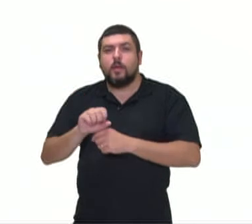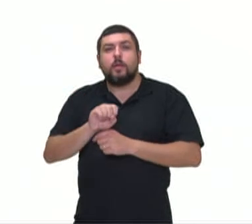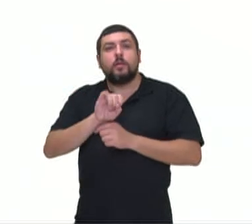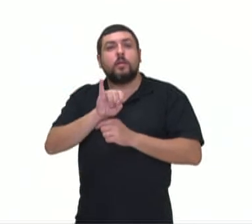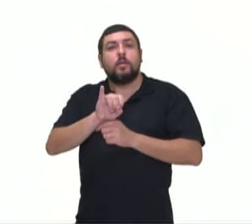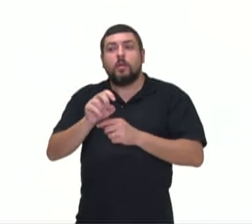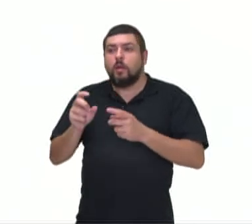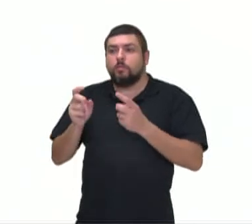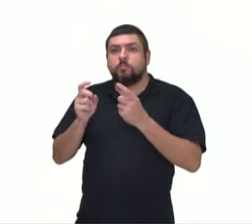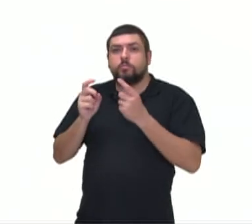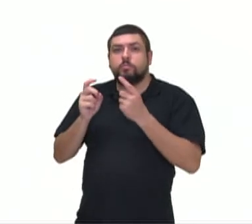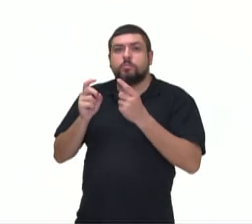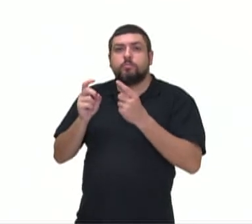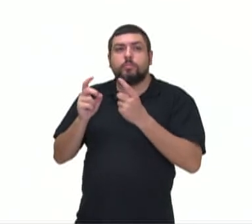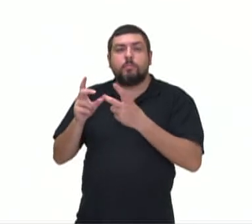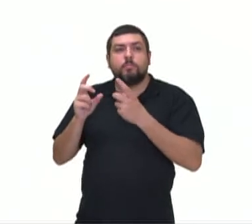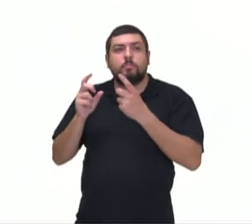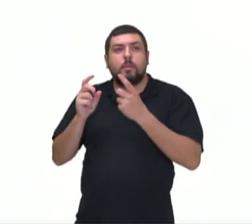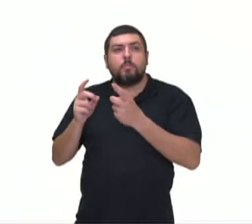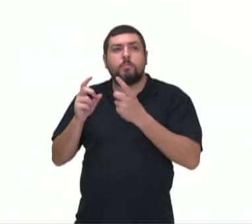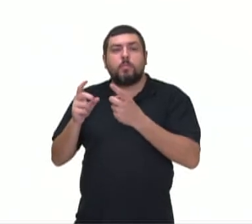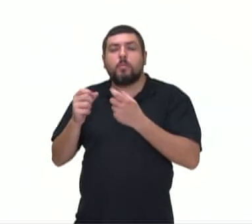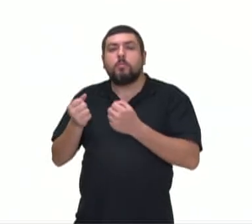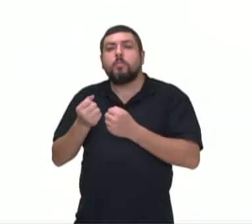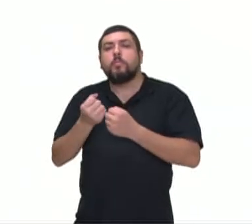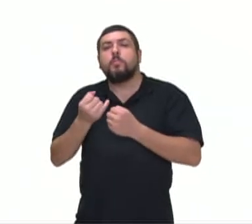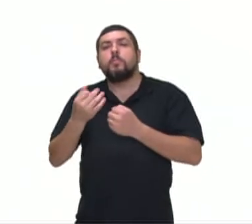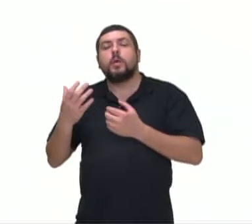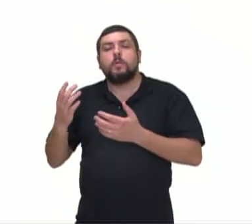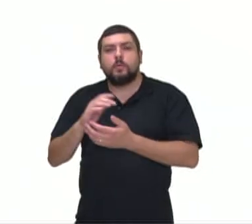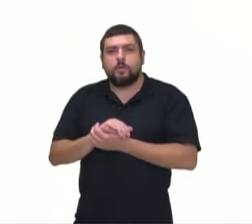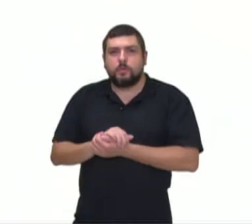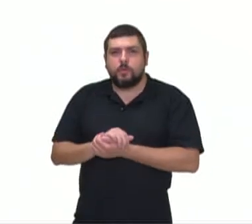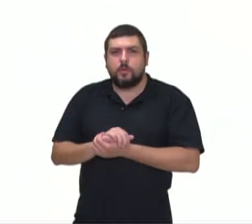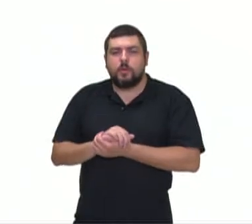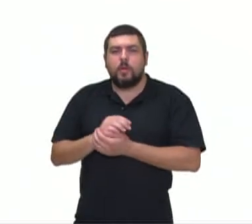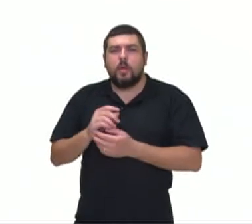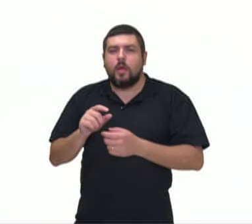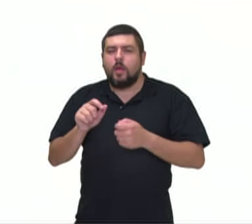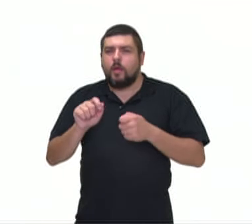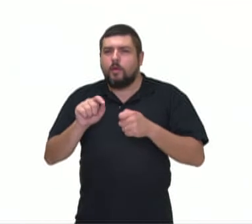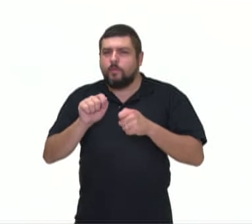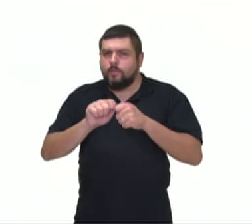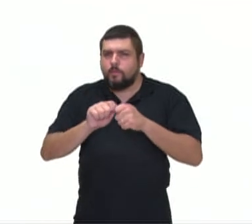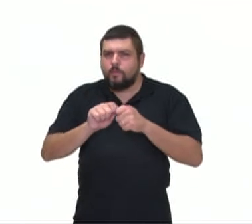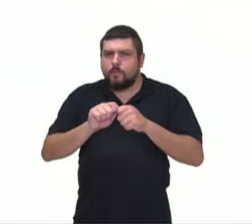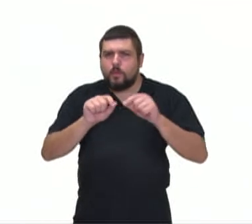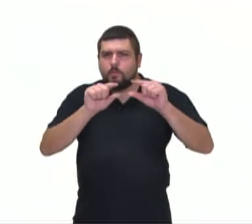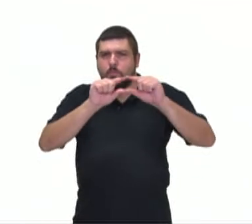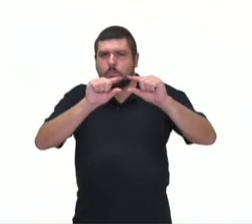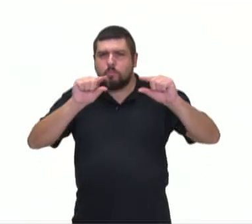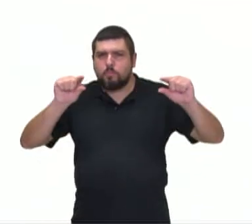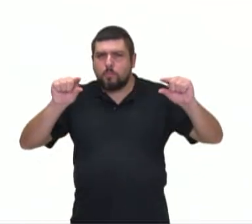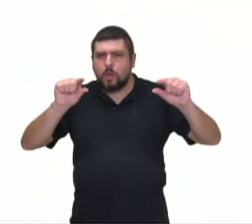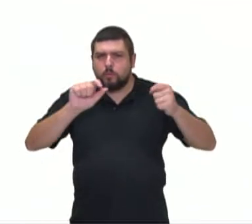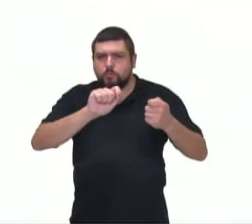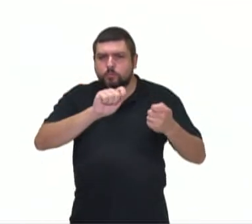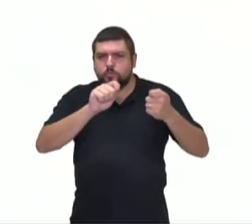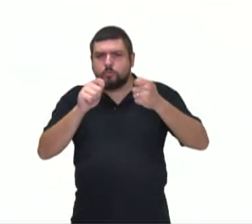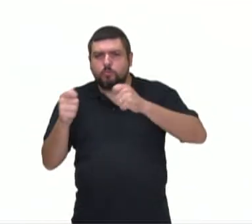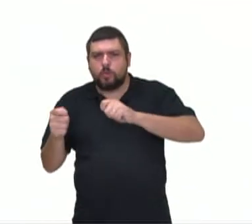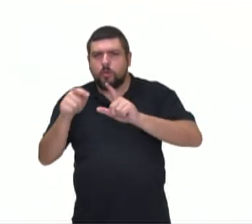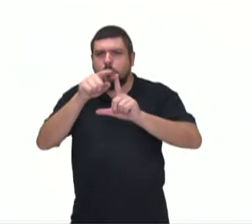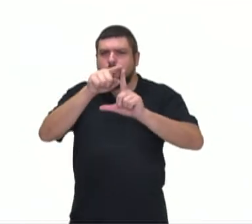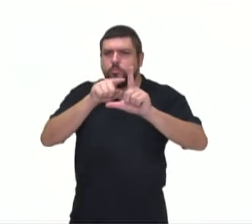venda de C, né, quantidade de camisetas. Então, construa um gráfico e analise em quais situações Vitória tem